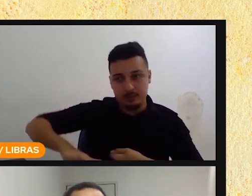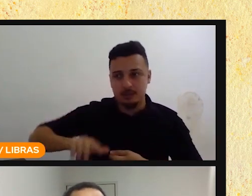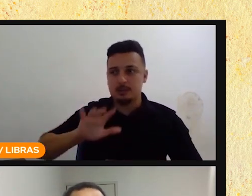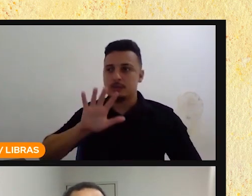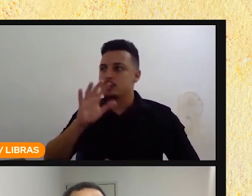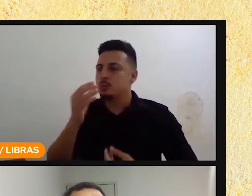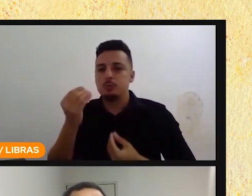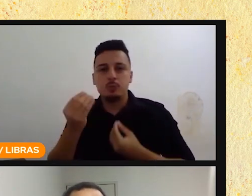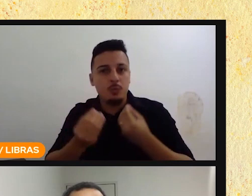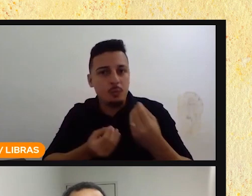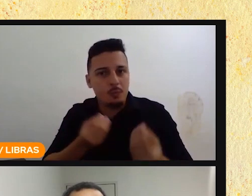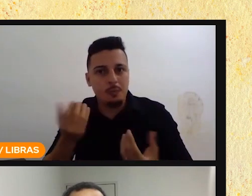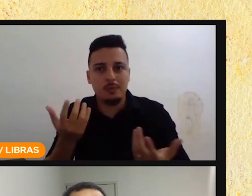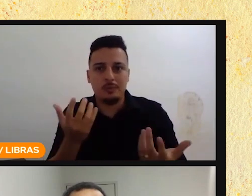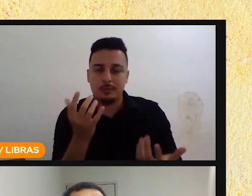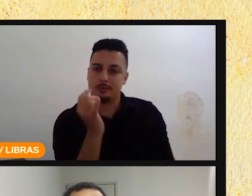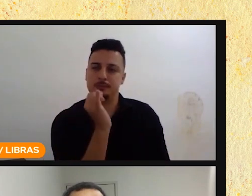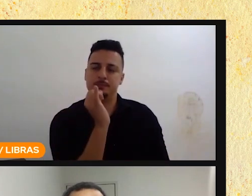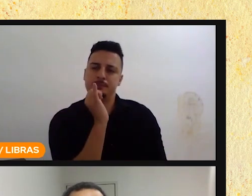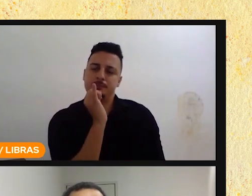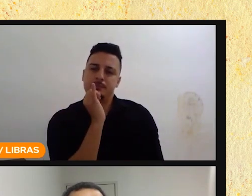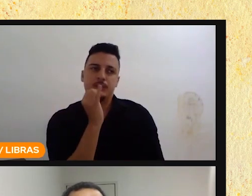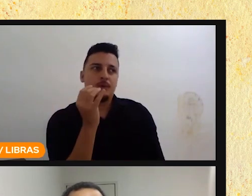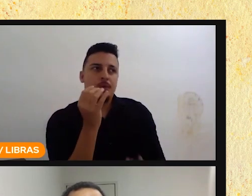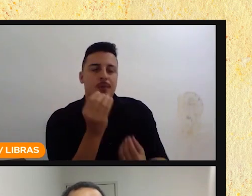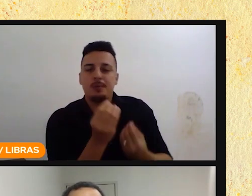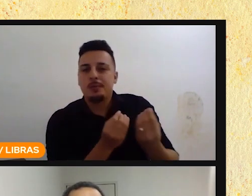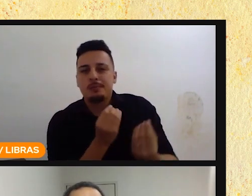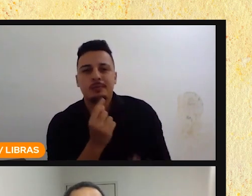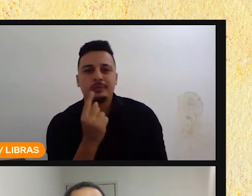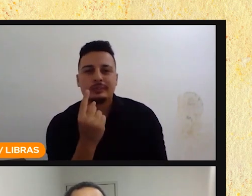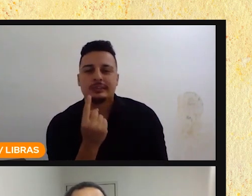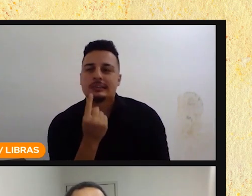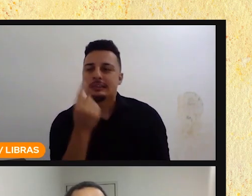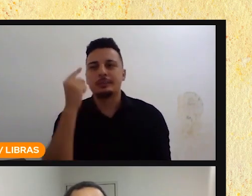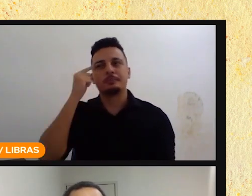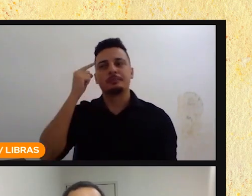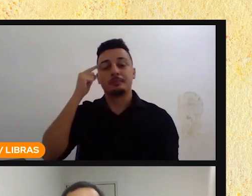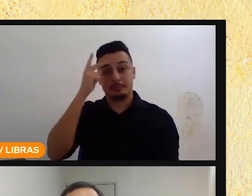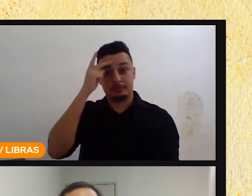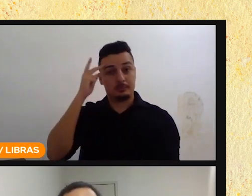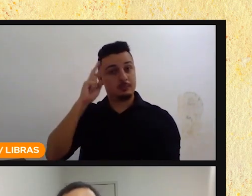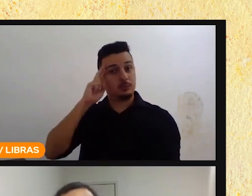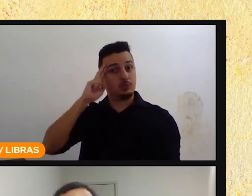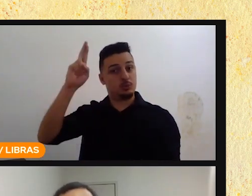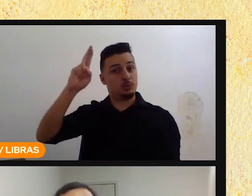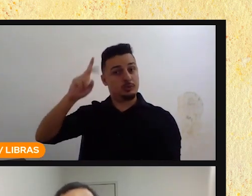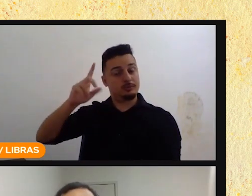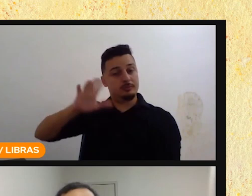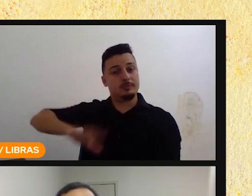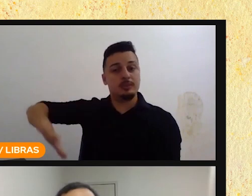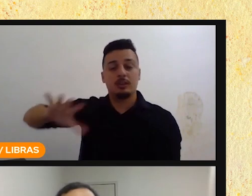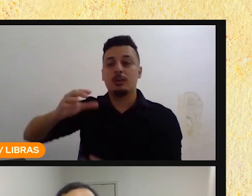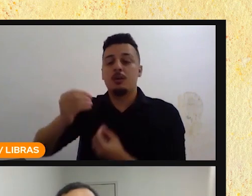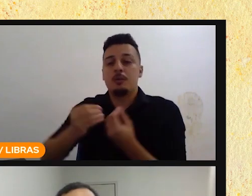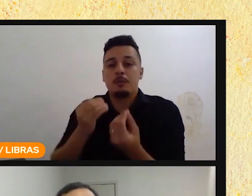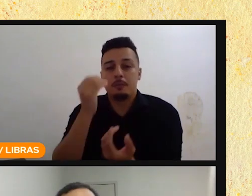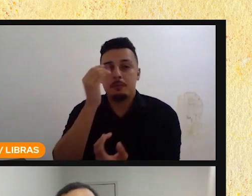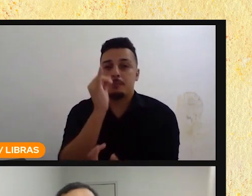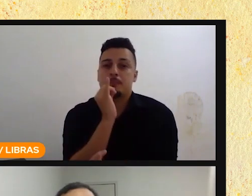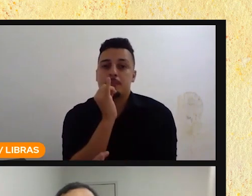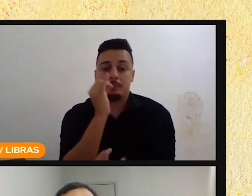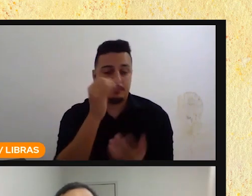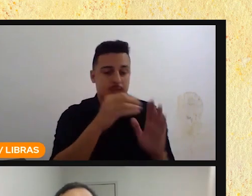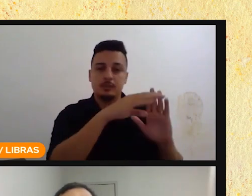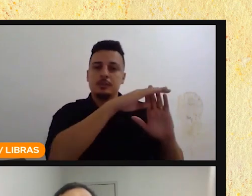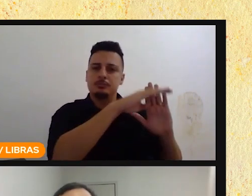funciona? Como é que, por exemplo, como é que a gente vai, que um produtor de um longa-metragem de animação se relaciona, por exemplo, com os editais?